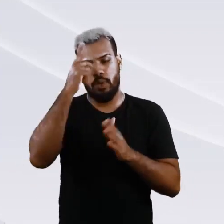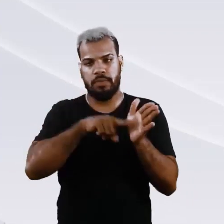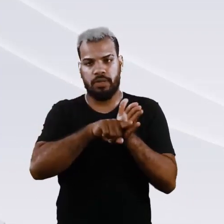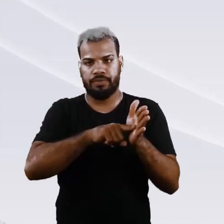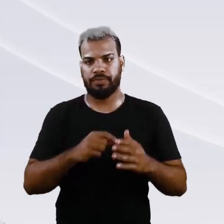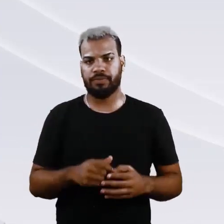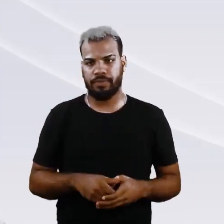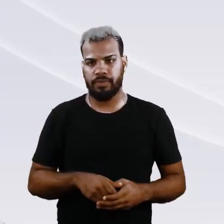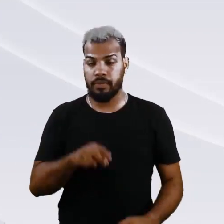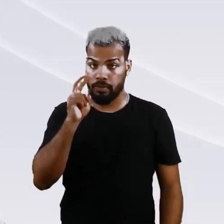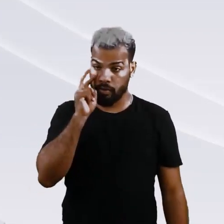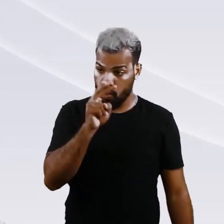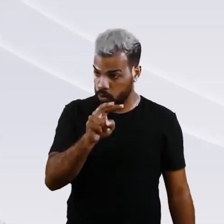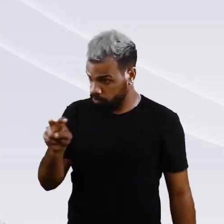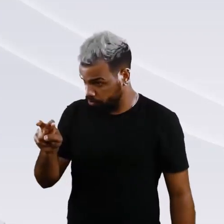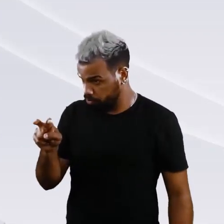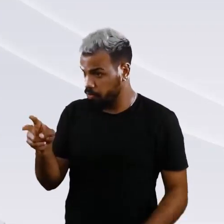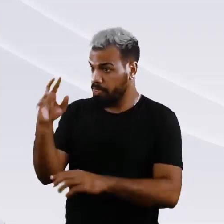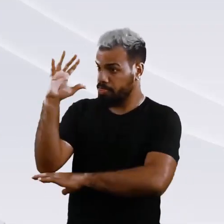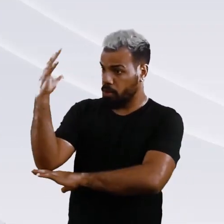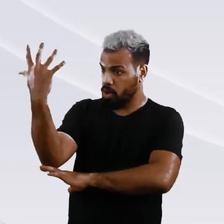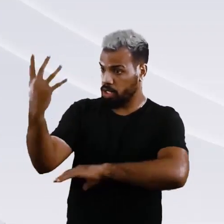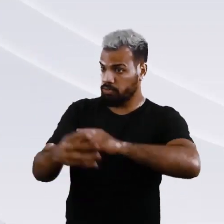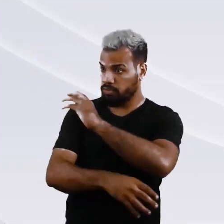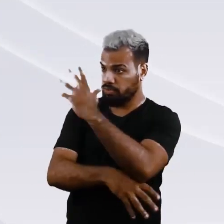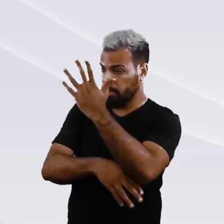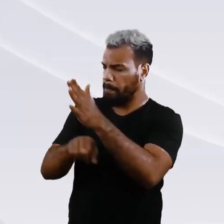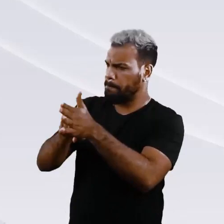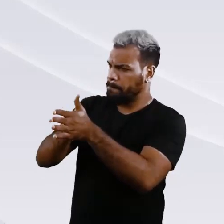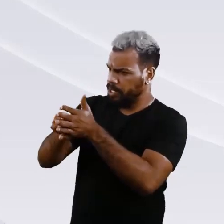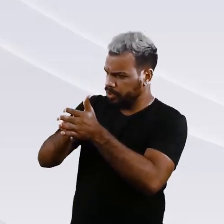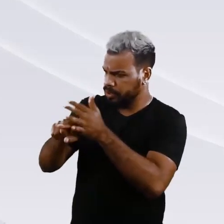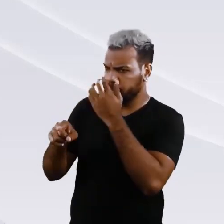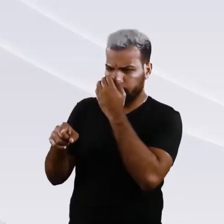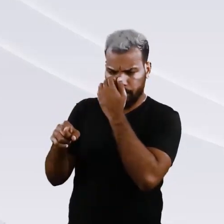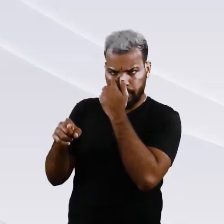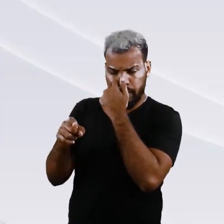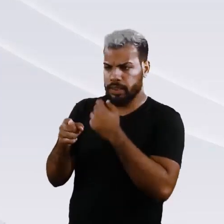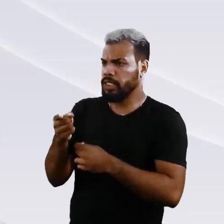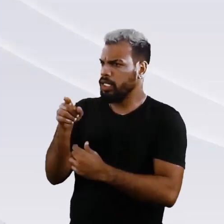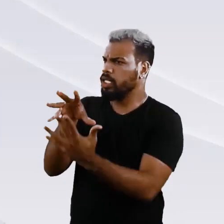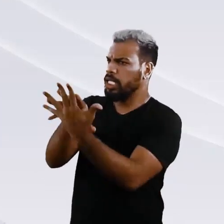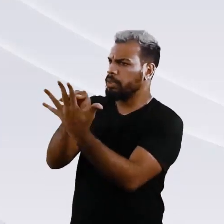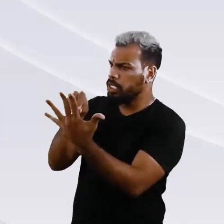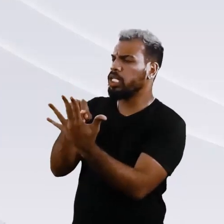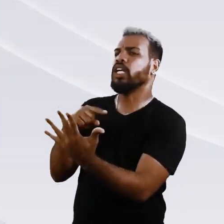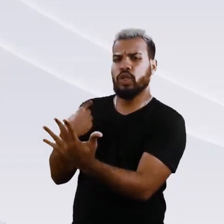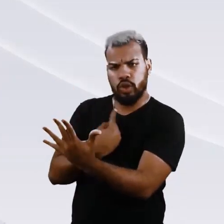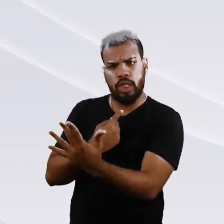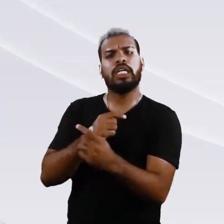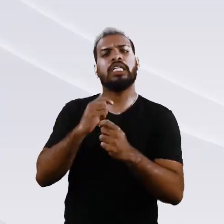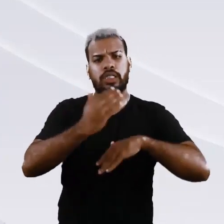dizem assim, volte seu olhar para a natureza, pesquise lá,